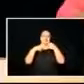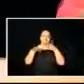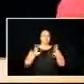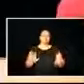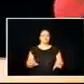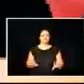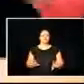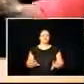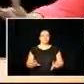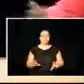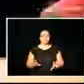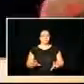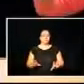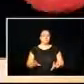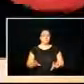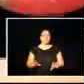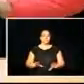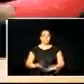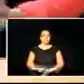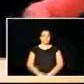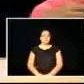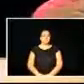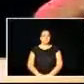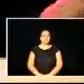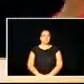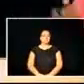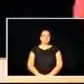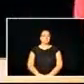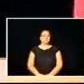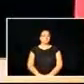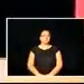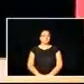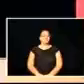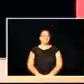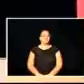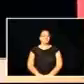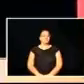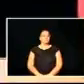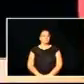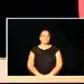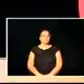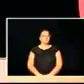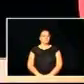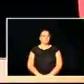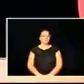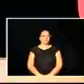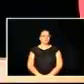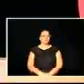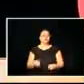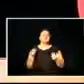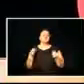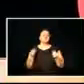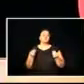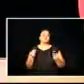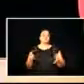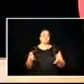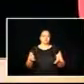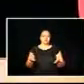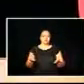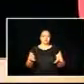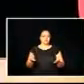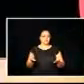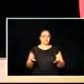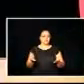aí ações pelas ruas. Cara de pizza, né? Cadê? E como que mais? Isso? Qual